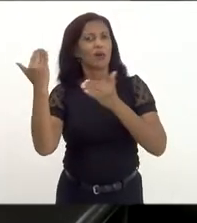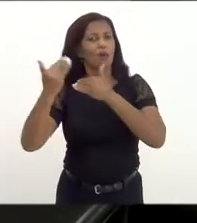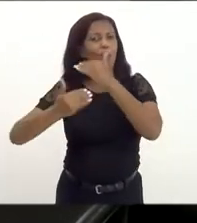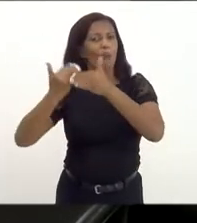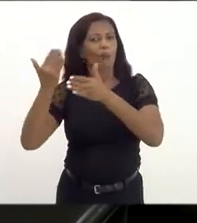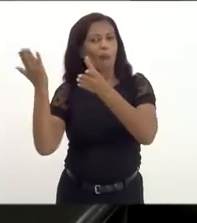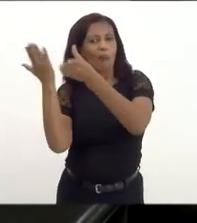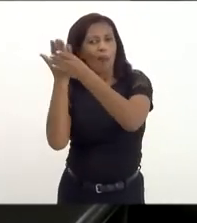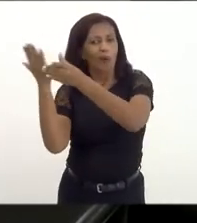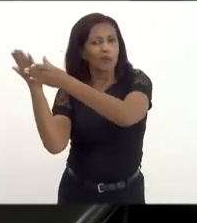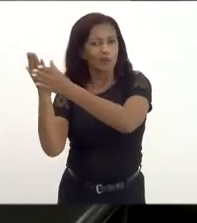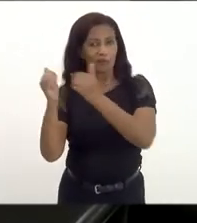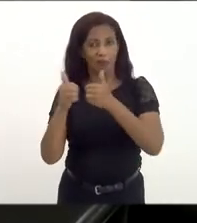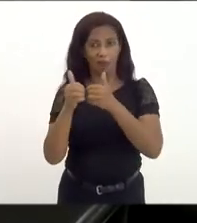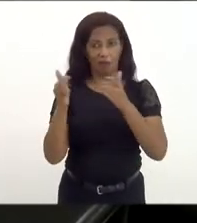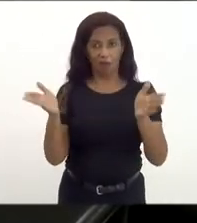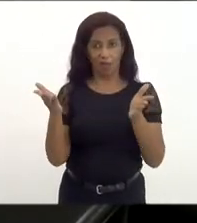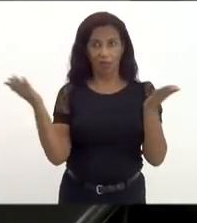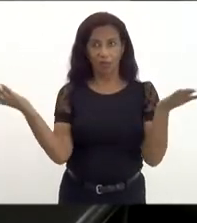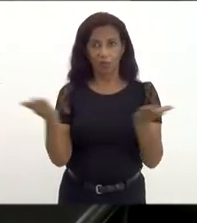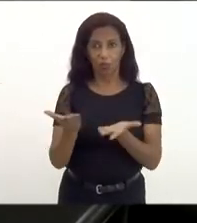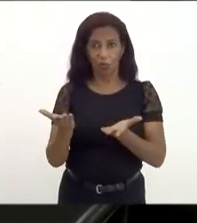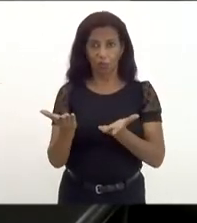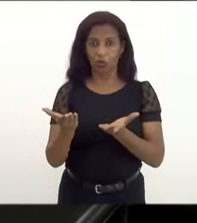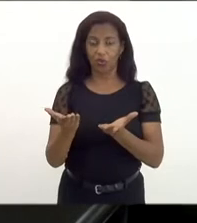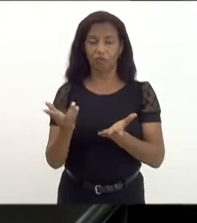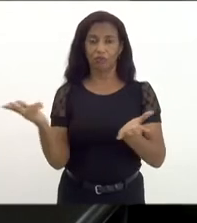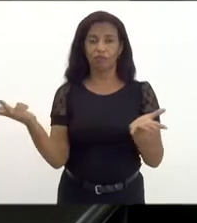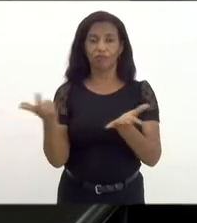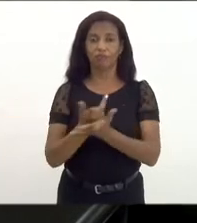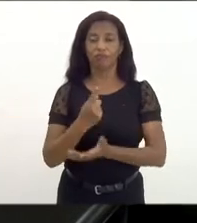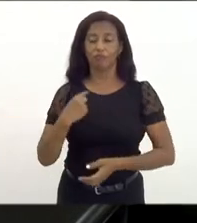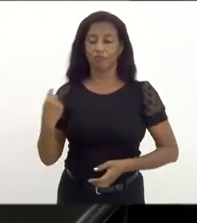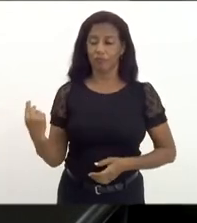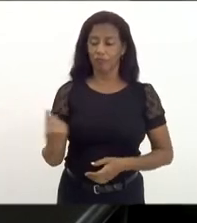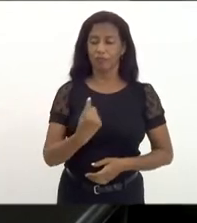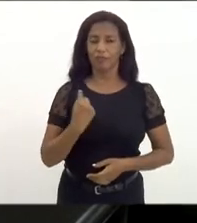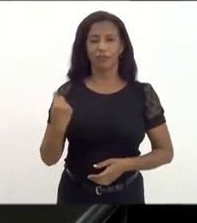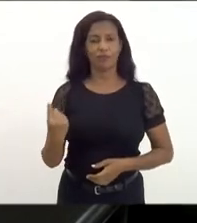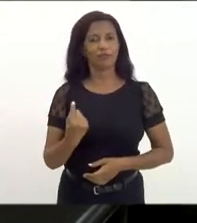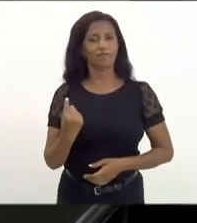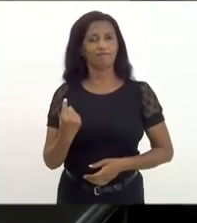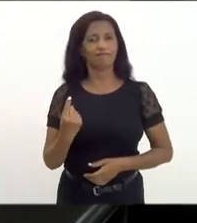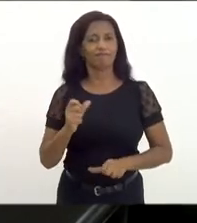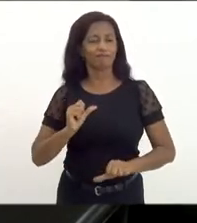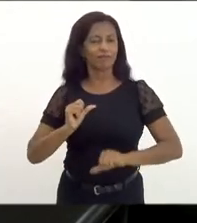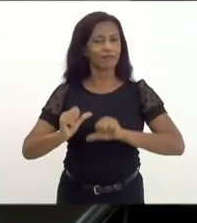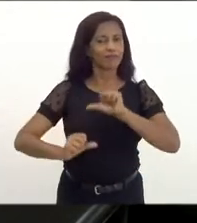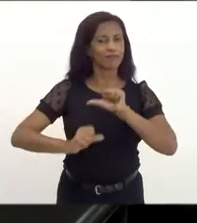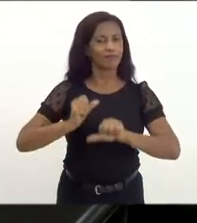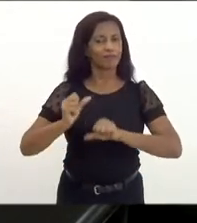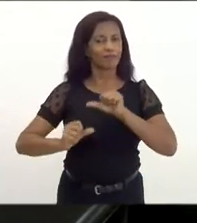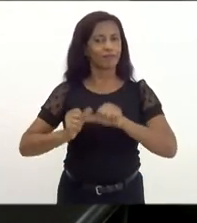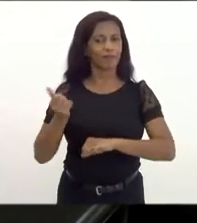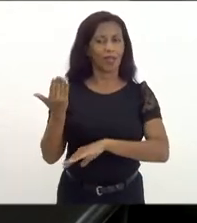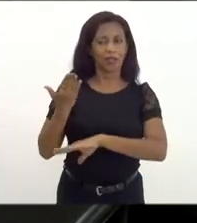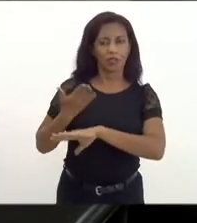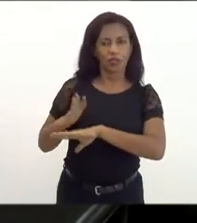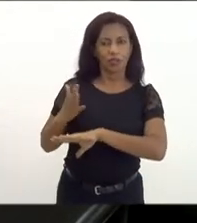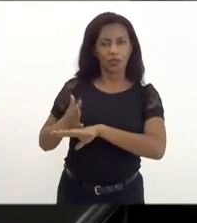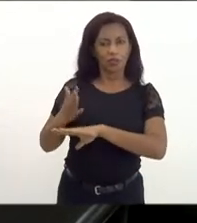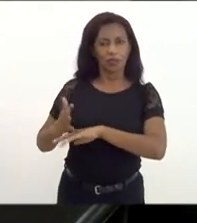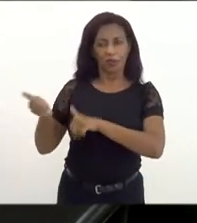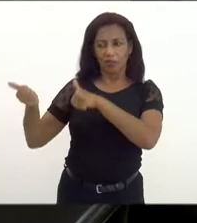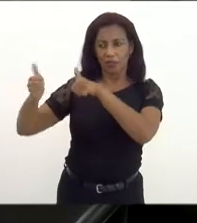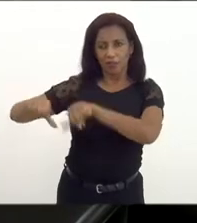e que hoje são momentos em que nós estamos transformando as práticas colhidas